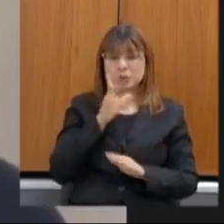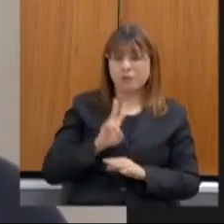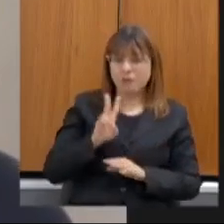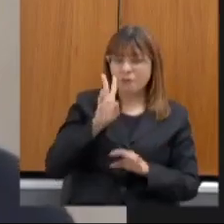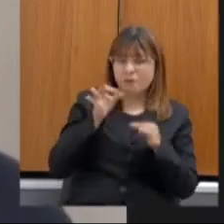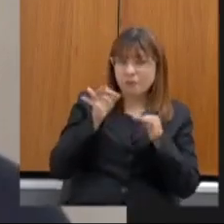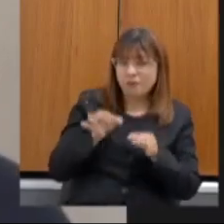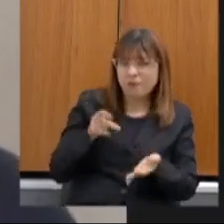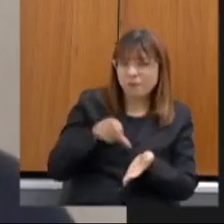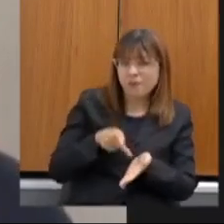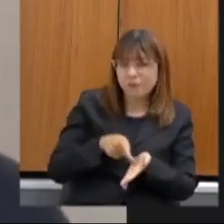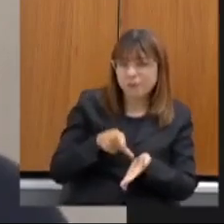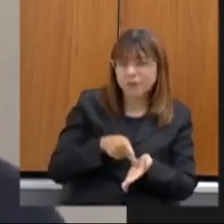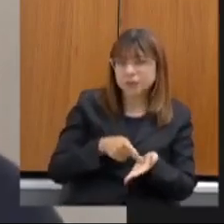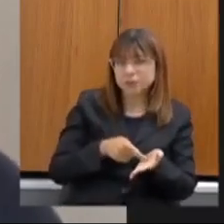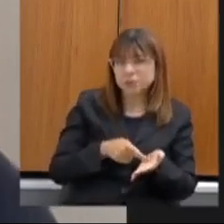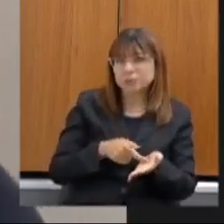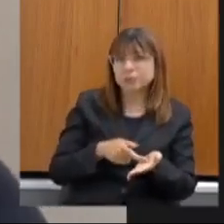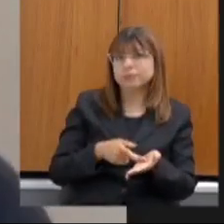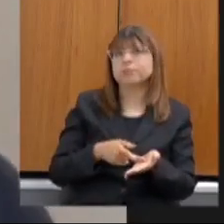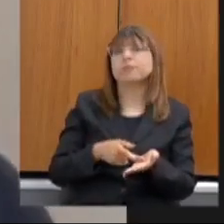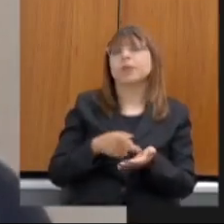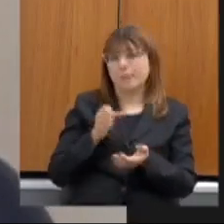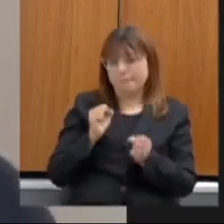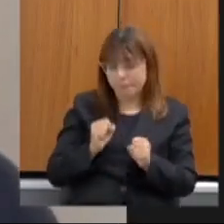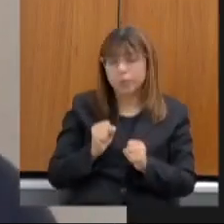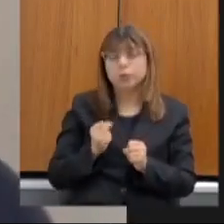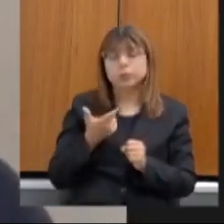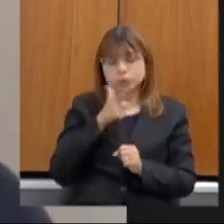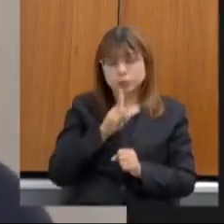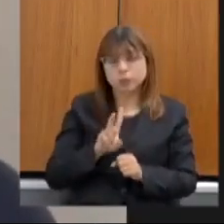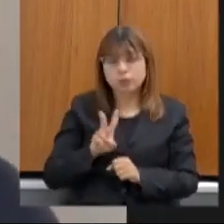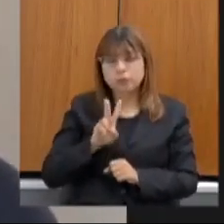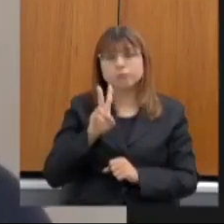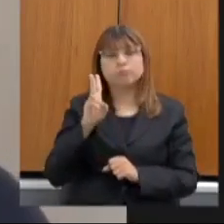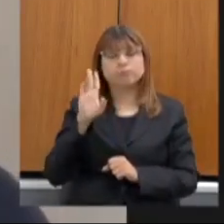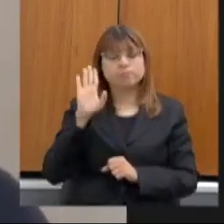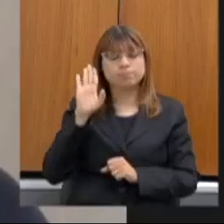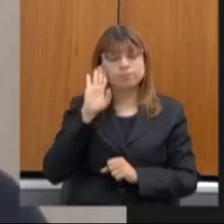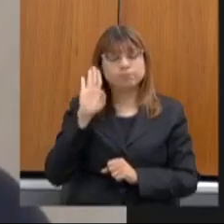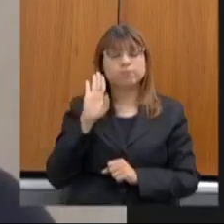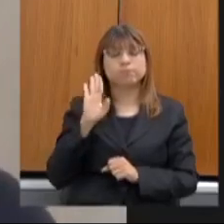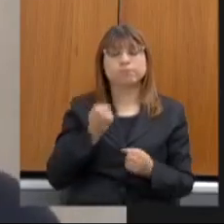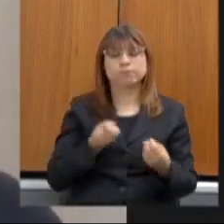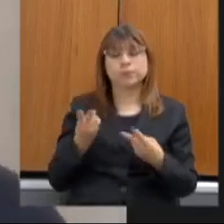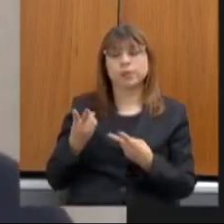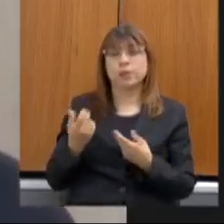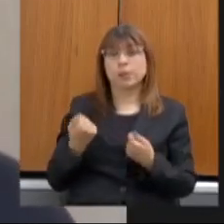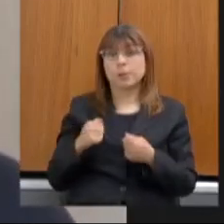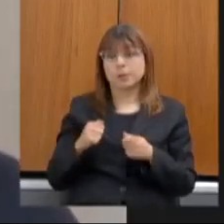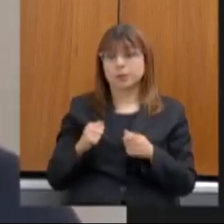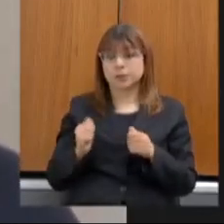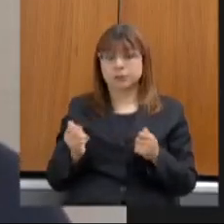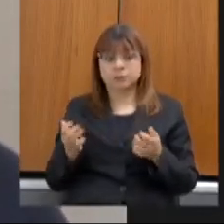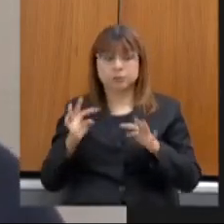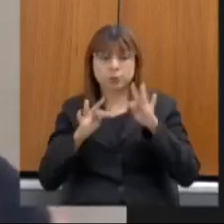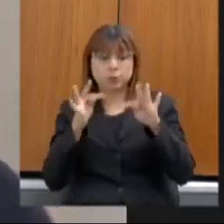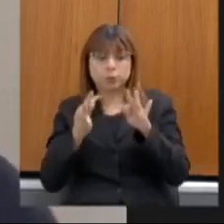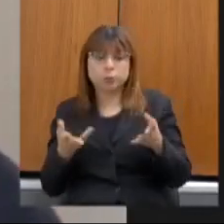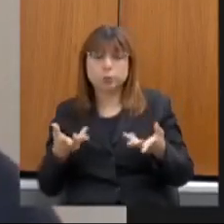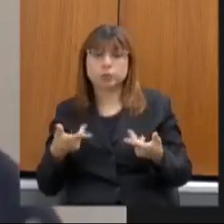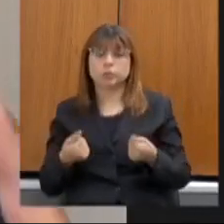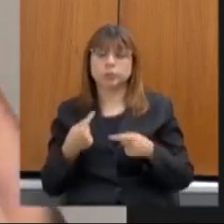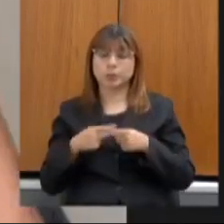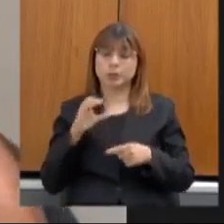valor grande de mercado e ela pode ter um valor grande de mercado ela precisa se modernizar as